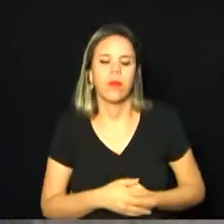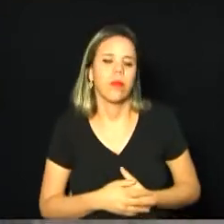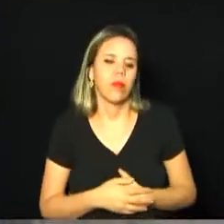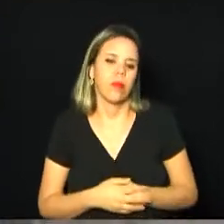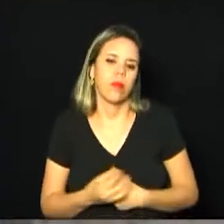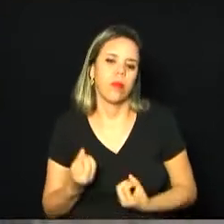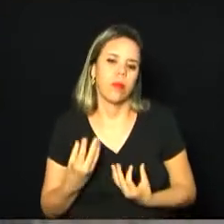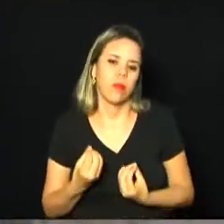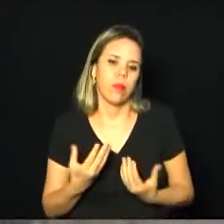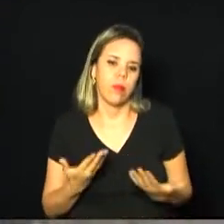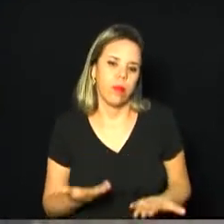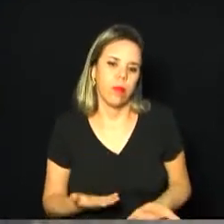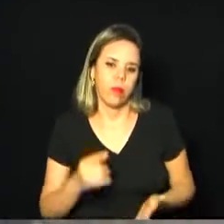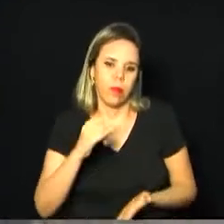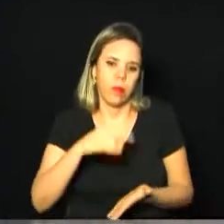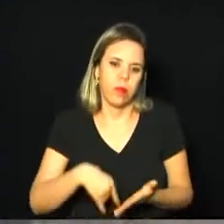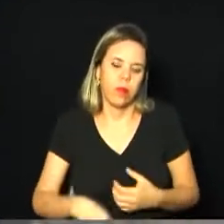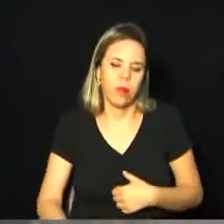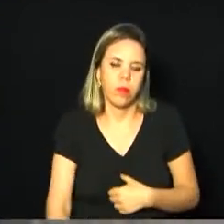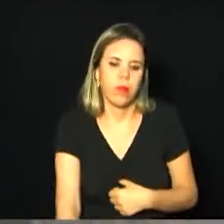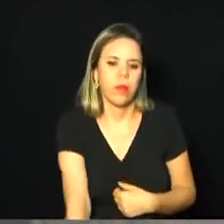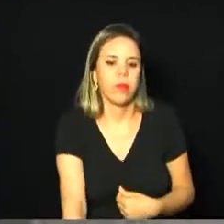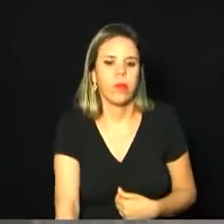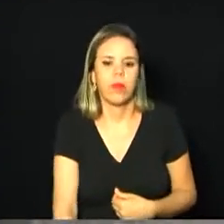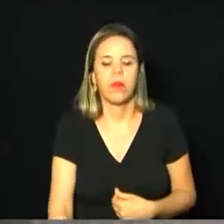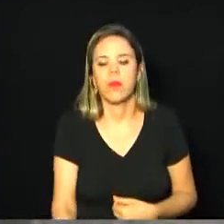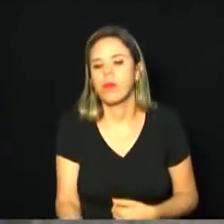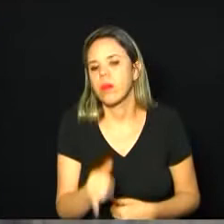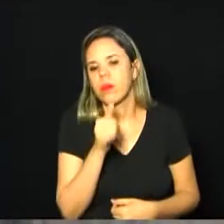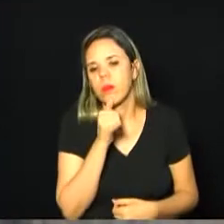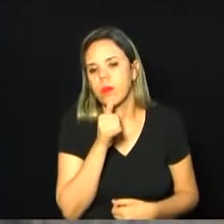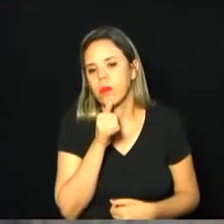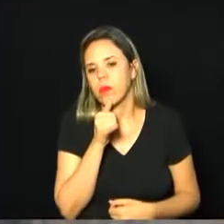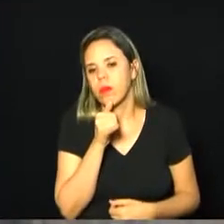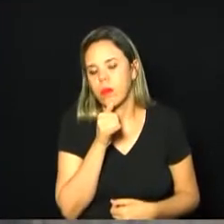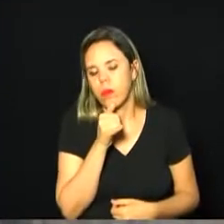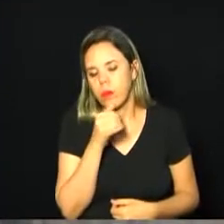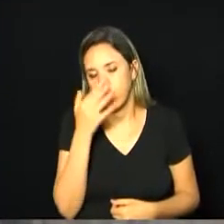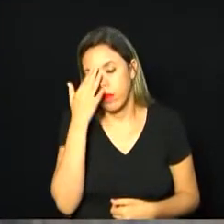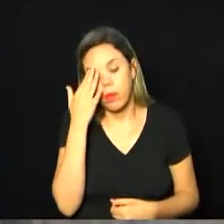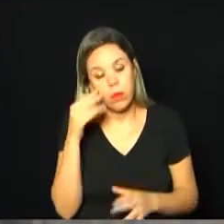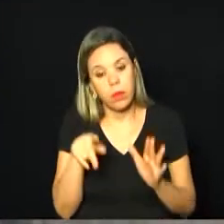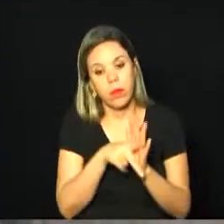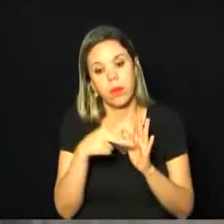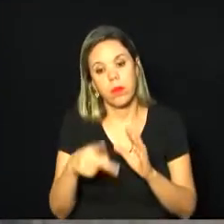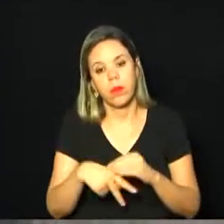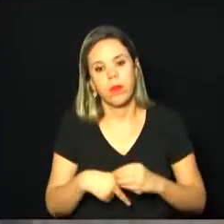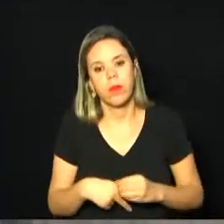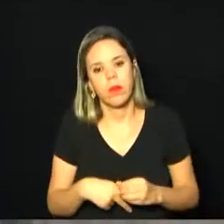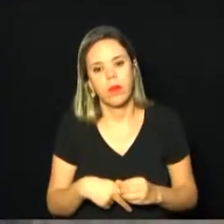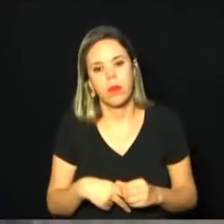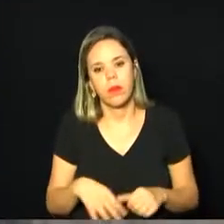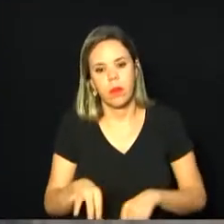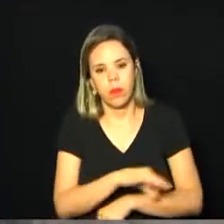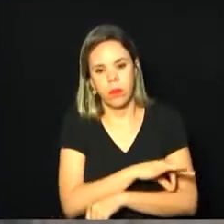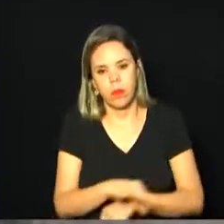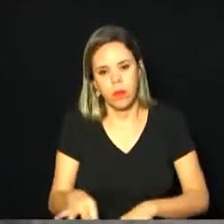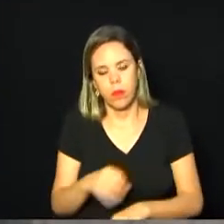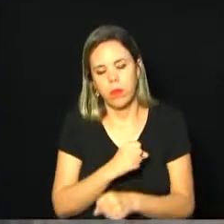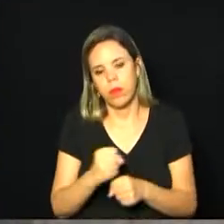algumas informações e documentos como por exemplo a própria planta de construção